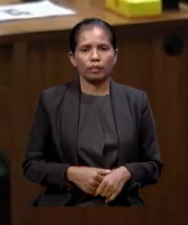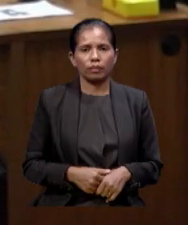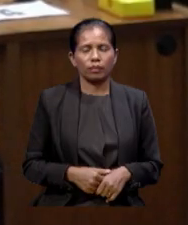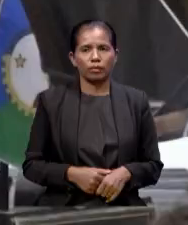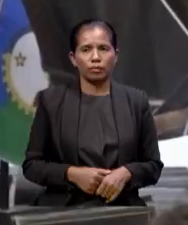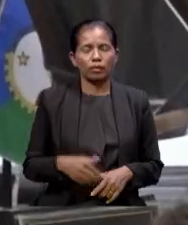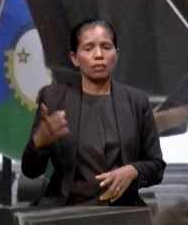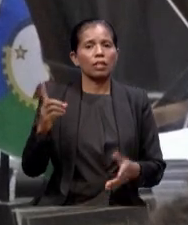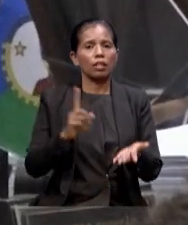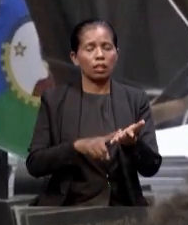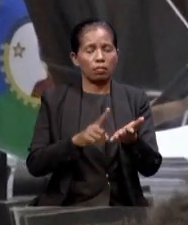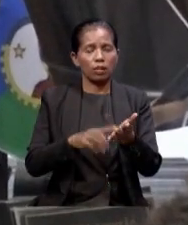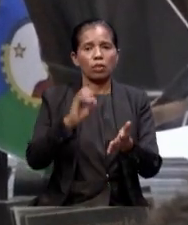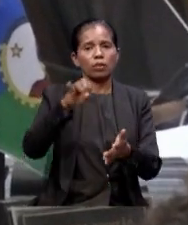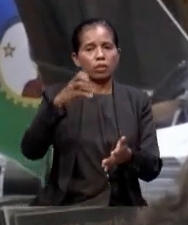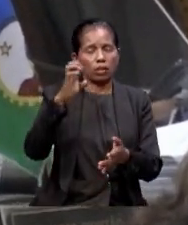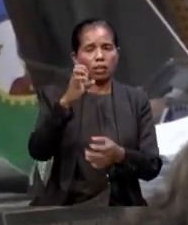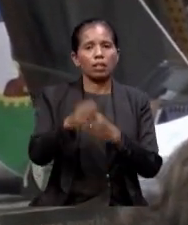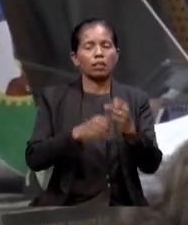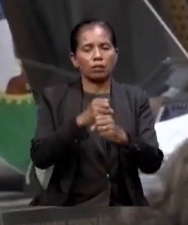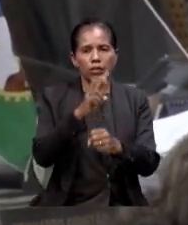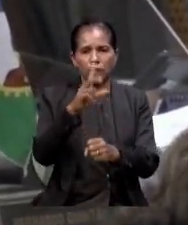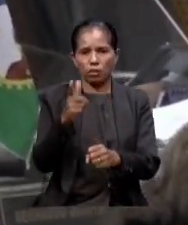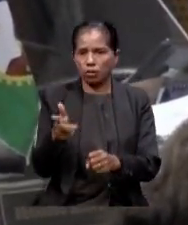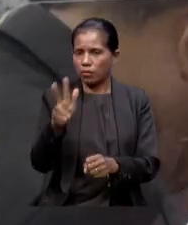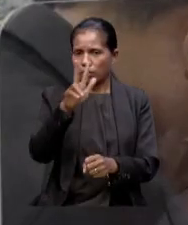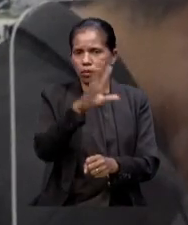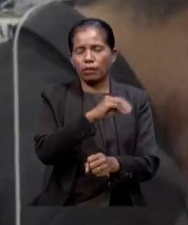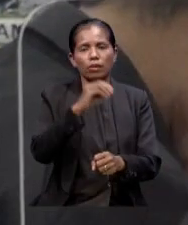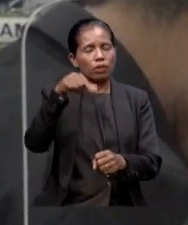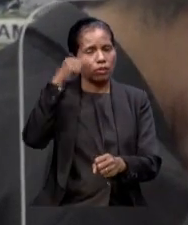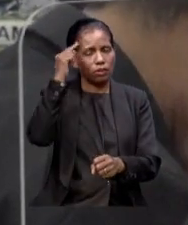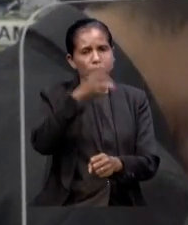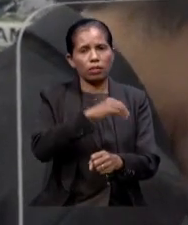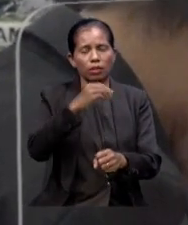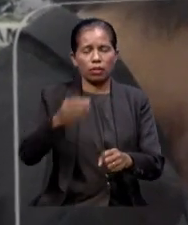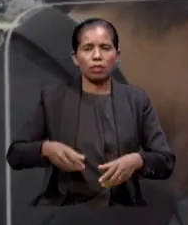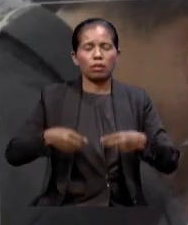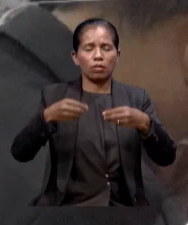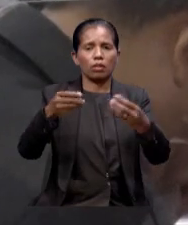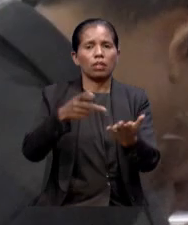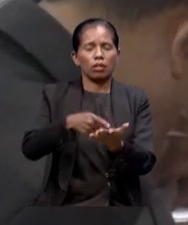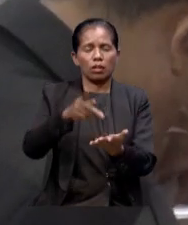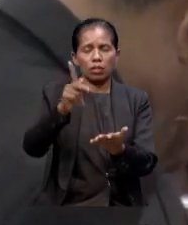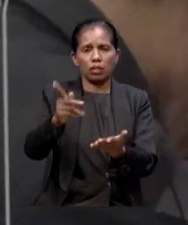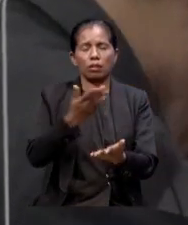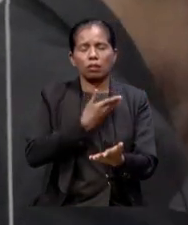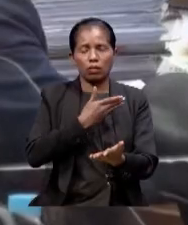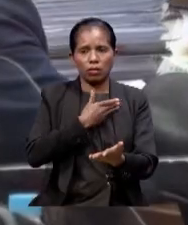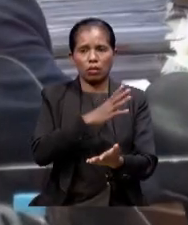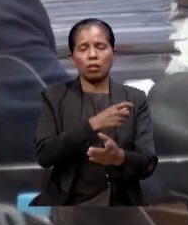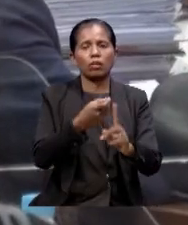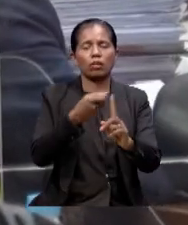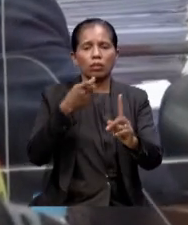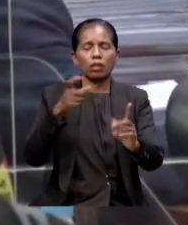Ia debate orçamento geral estado tina rinruaru anulo recentolo, governo introduz imposto seletivo consumo fom, li